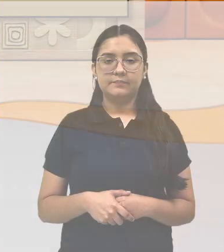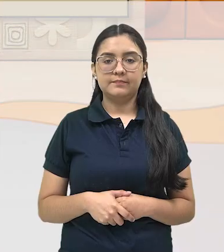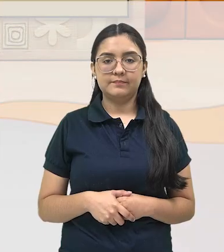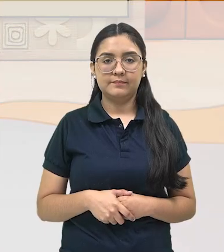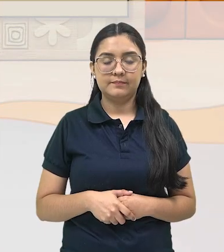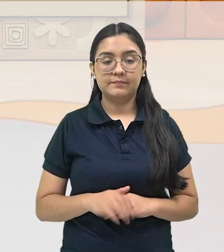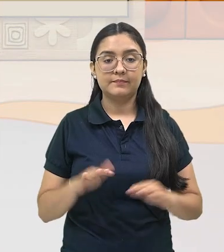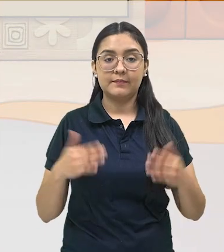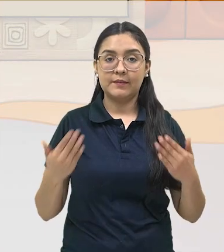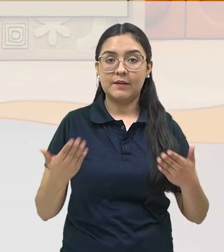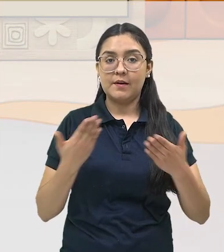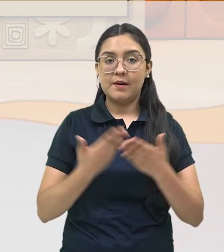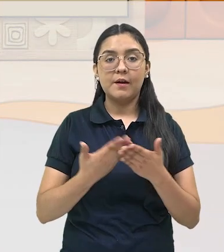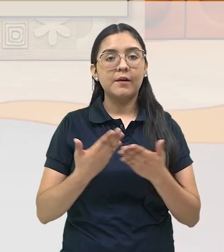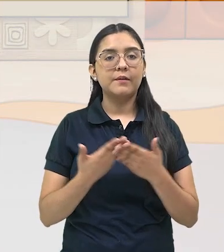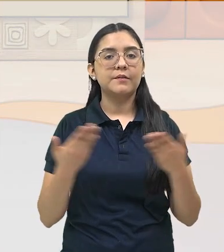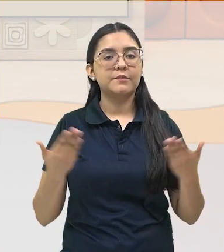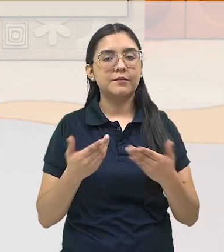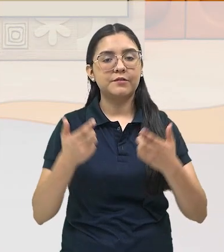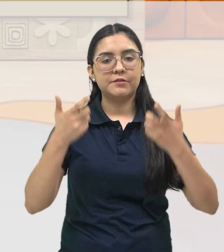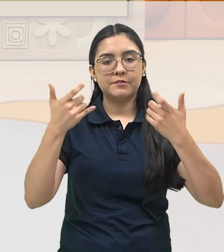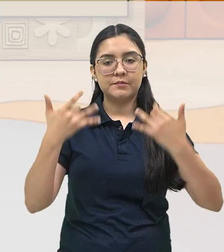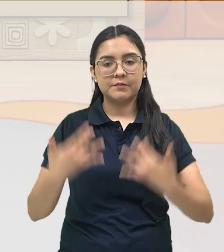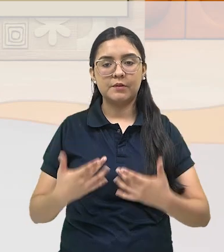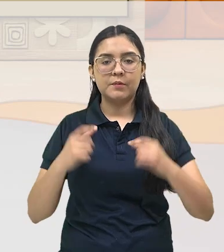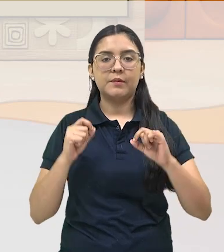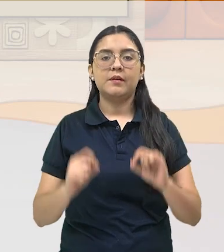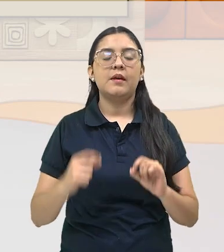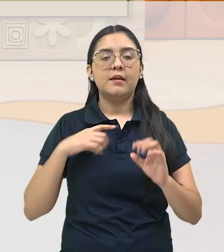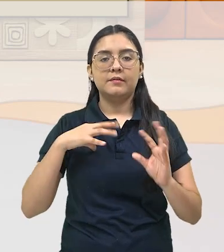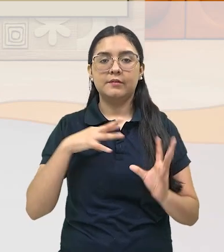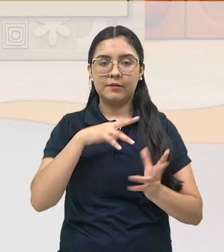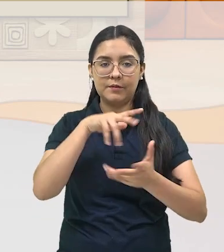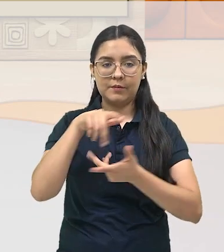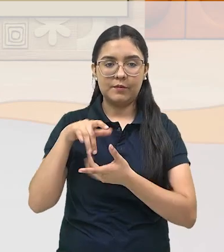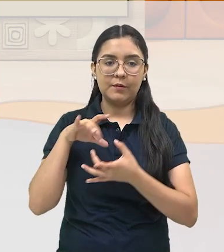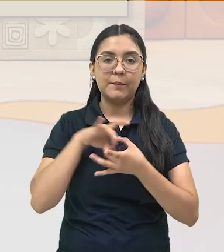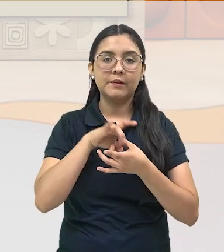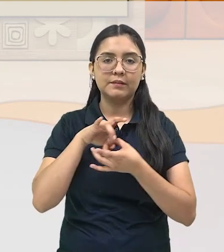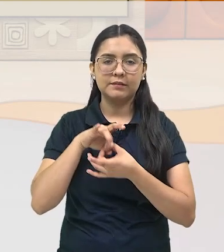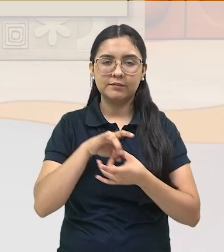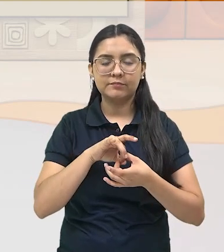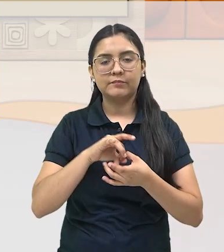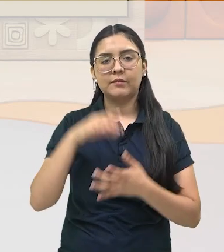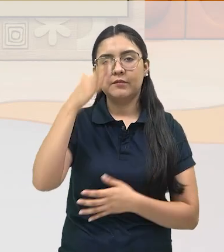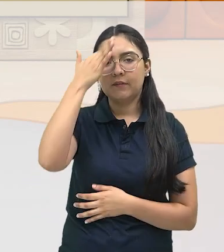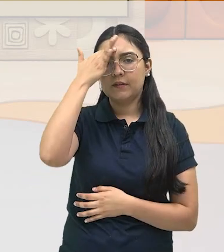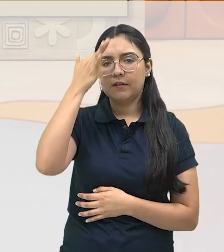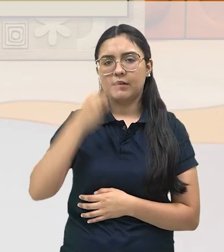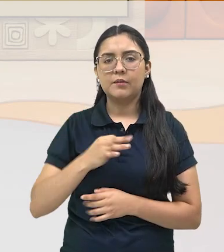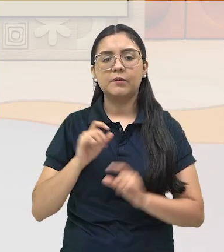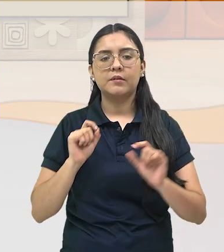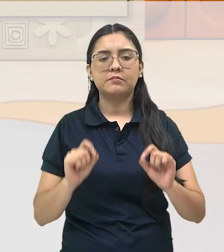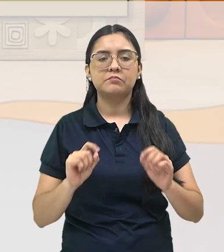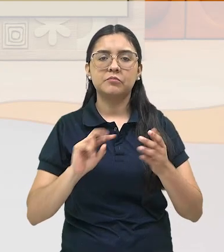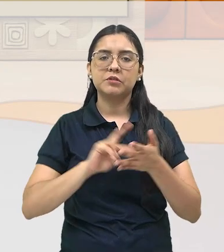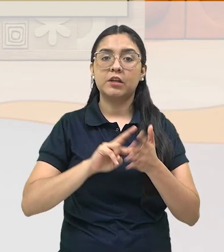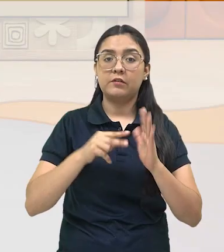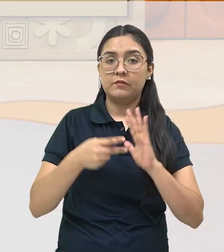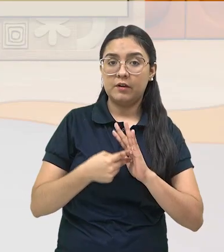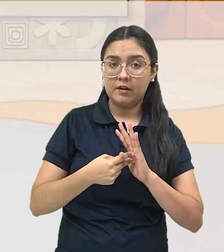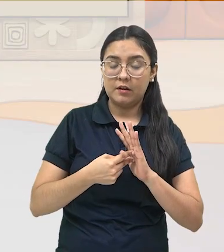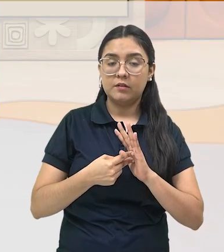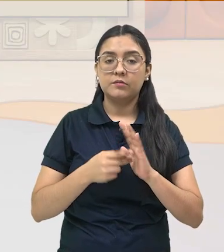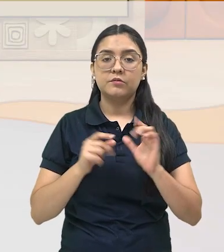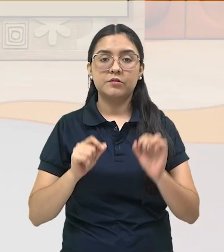Galerinha, nesta aula nós vamos falar sobre globalização. Então, a gente vai buscar entender, primeiramente, o que é